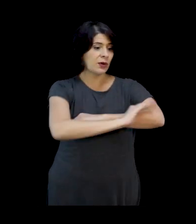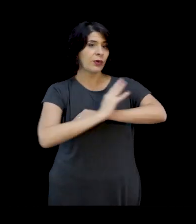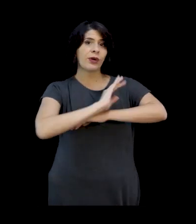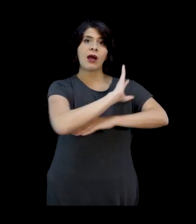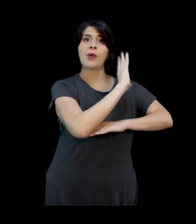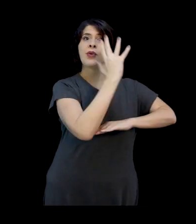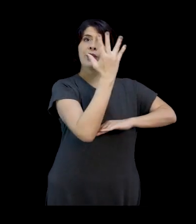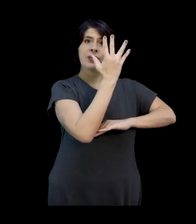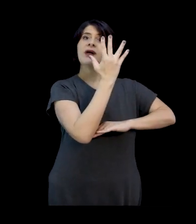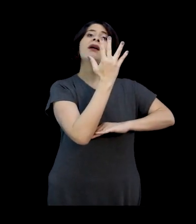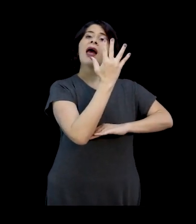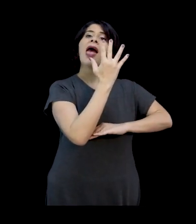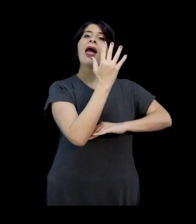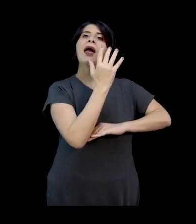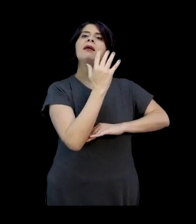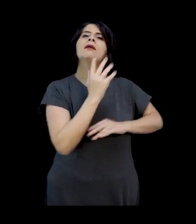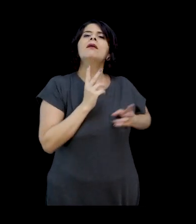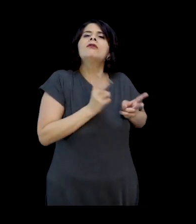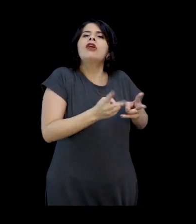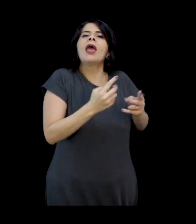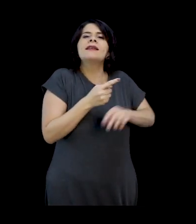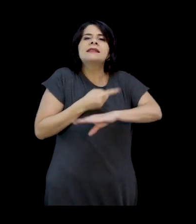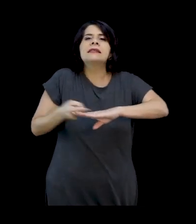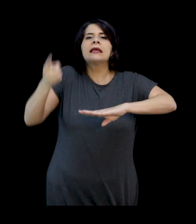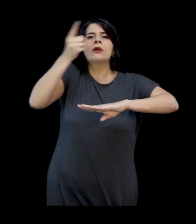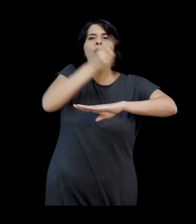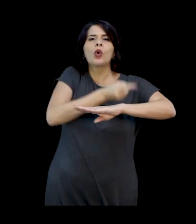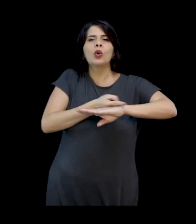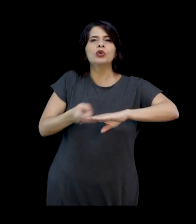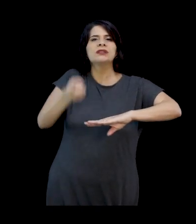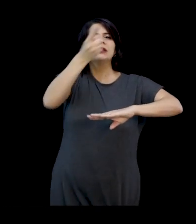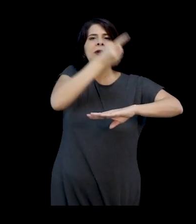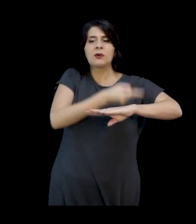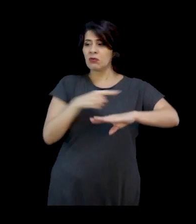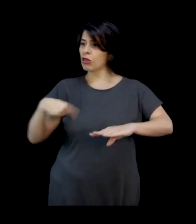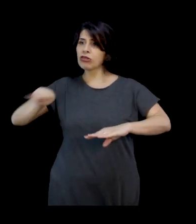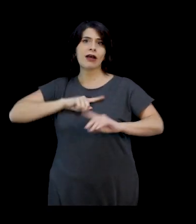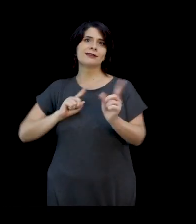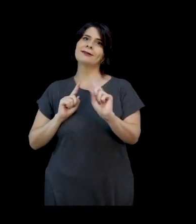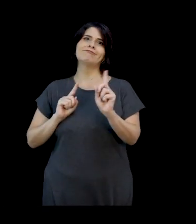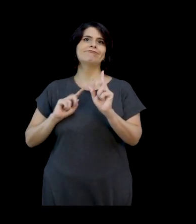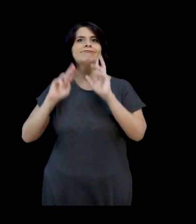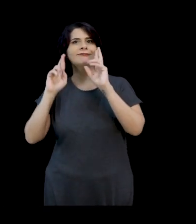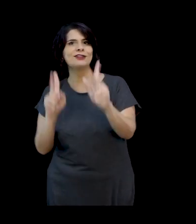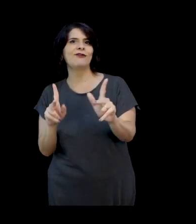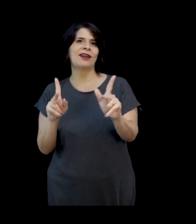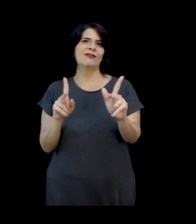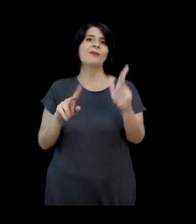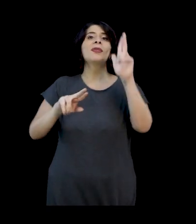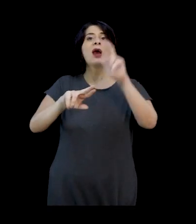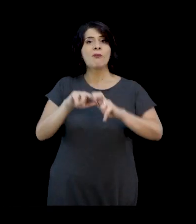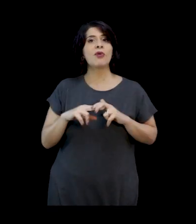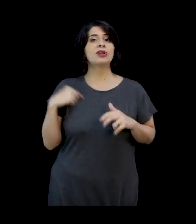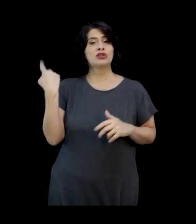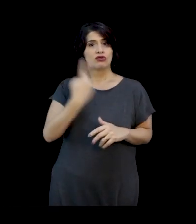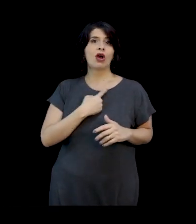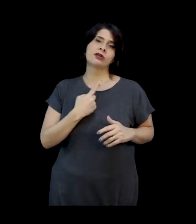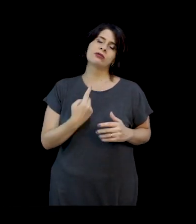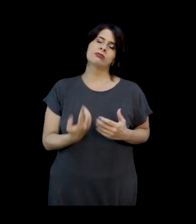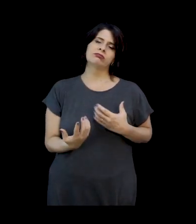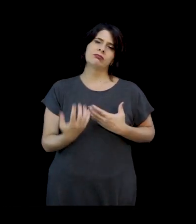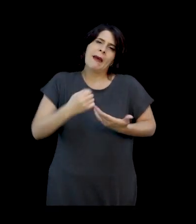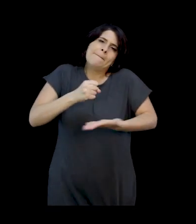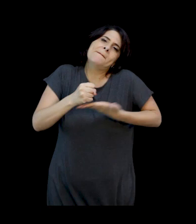produzimos, nós modificamos a realidade, por isso que o nosso tempo é histórico, não é natural. Claro que nosso